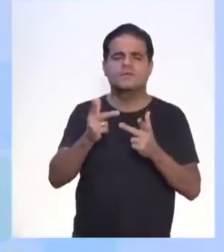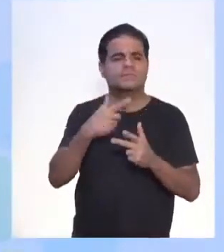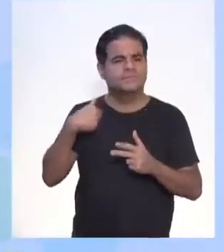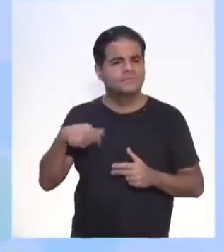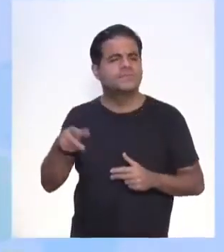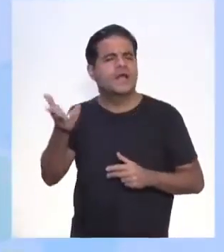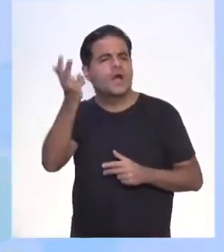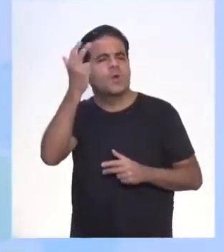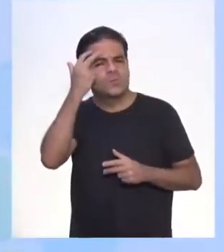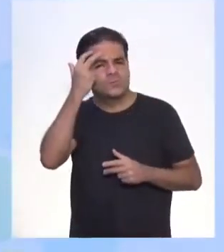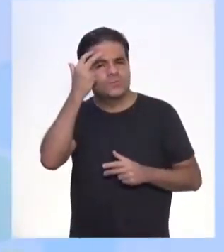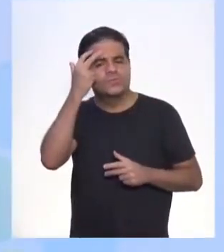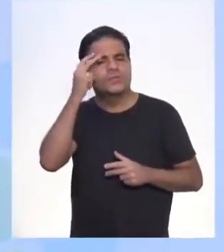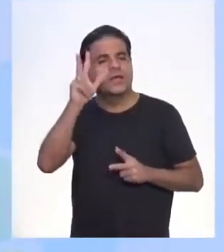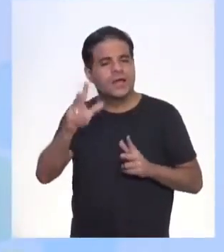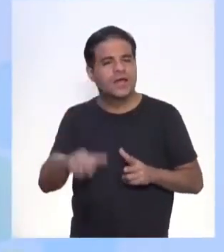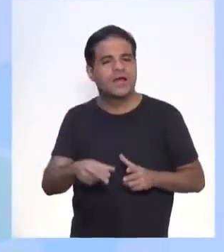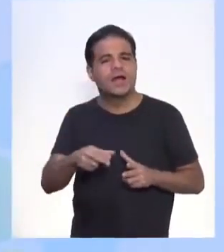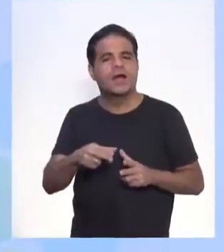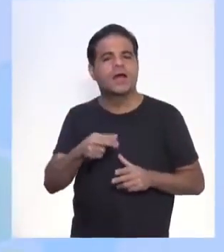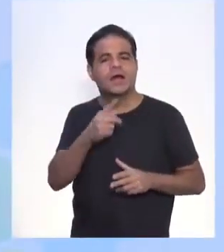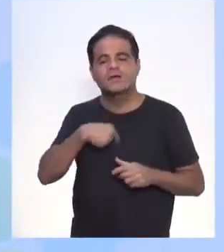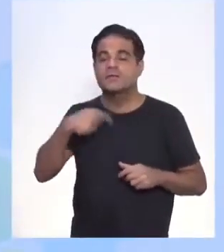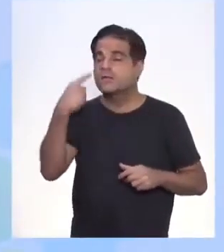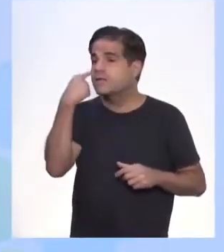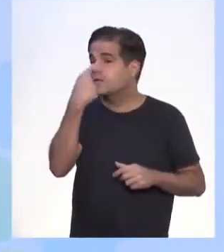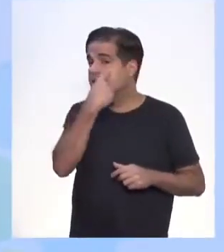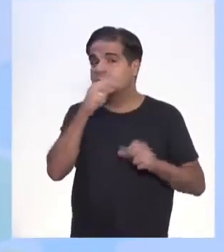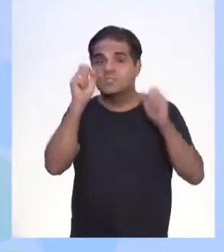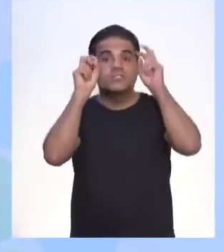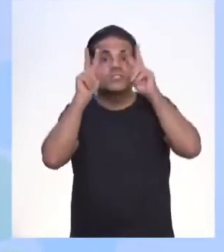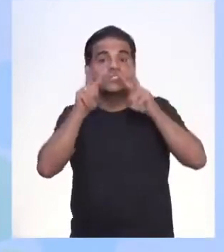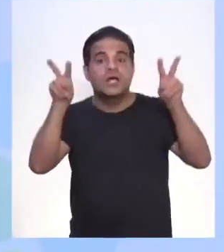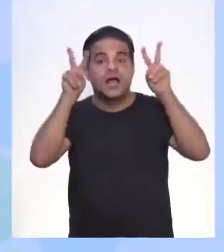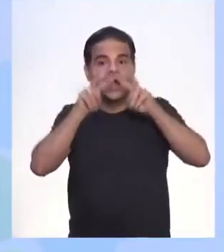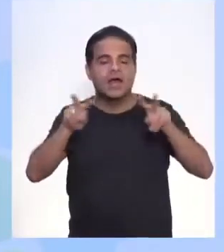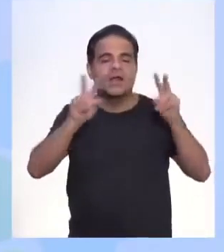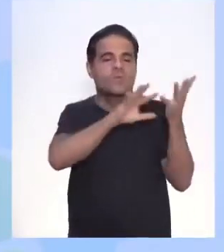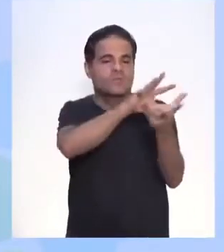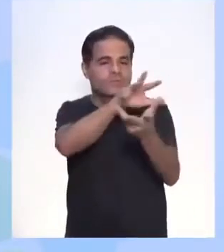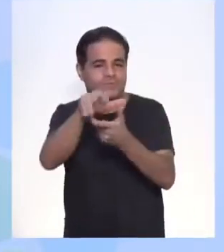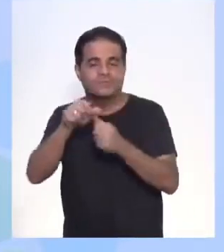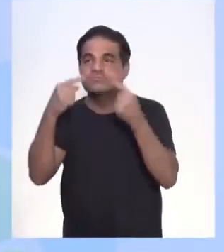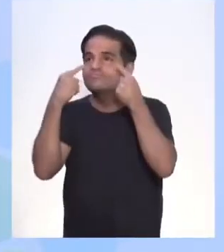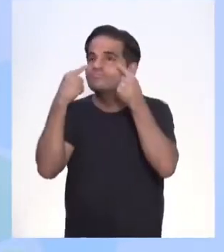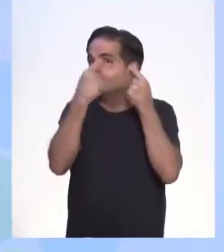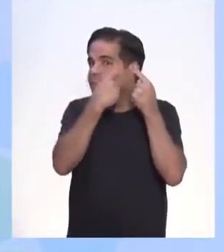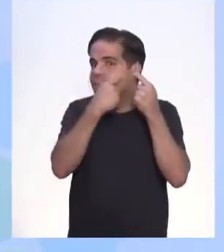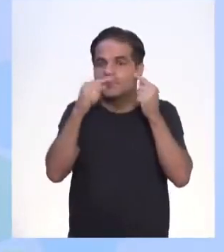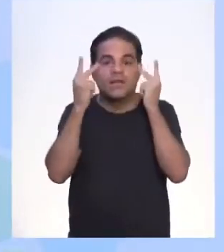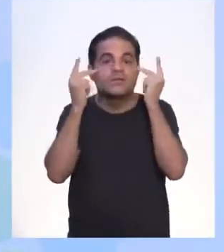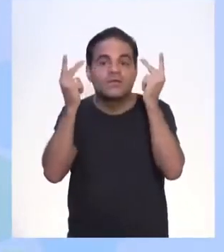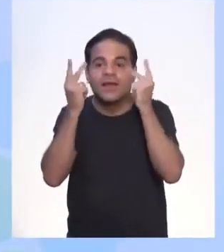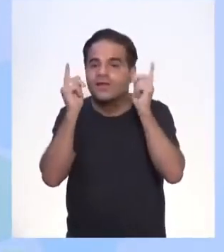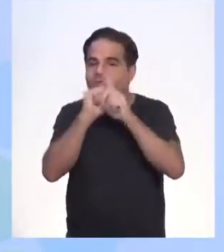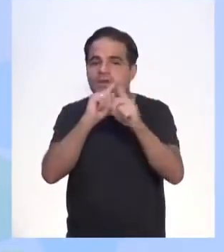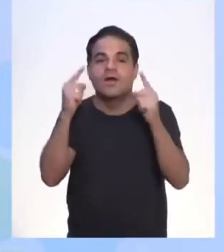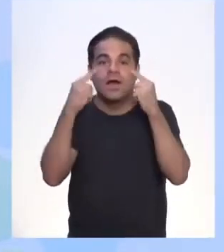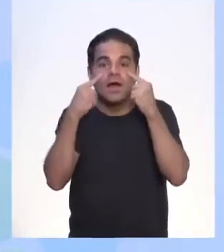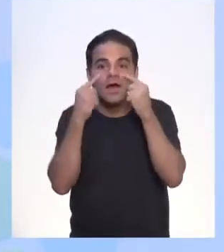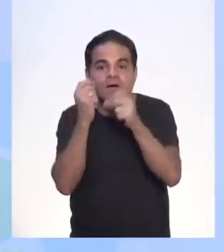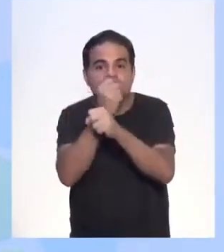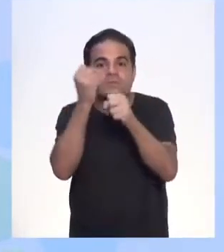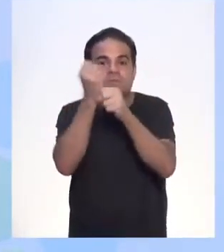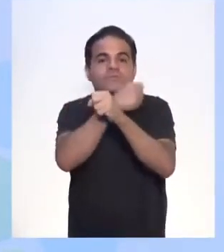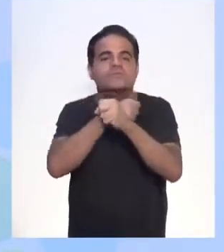a cultura como lentes que nós enxergamos o mundo, né? E essas lentes, elas não são naturais, elas são construídas